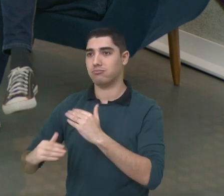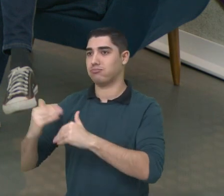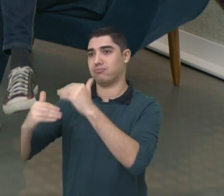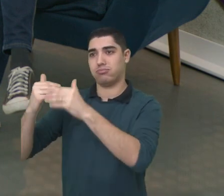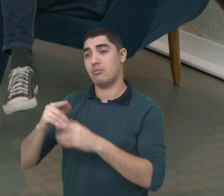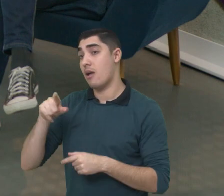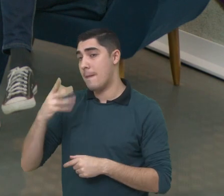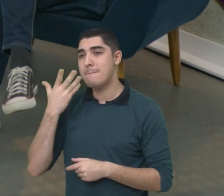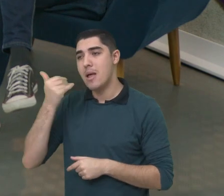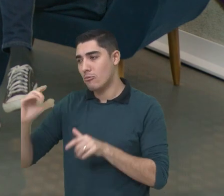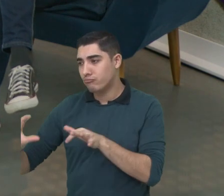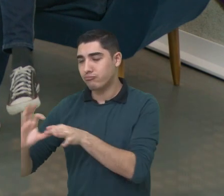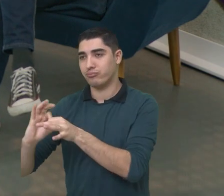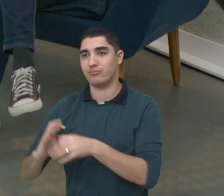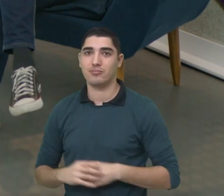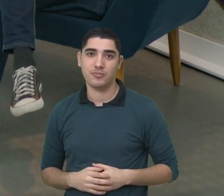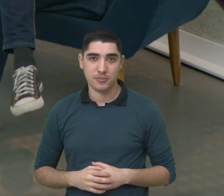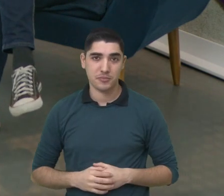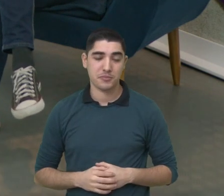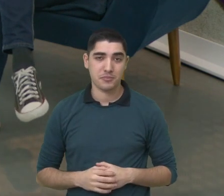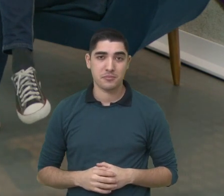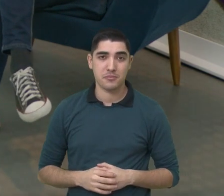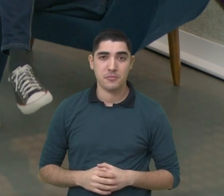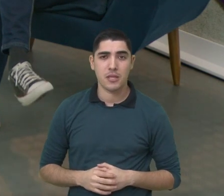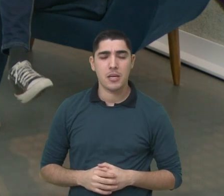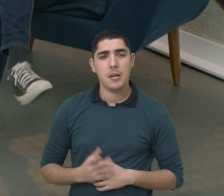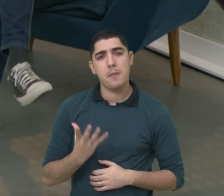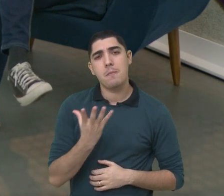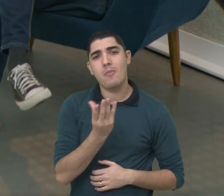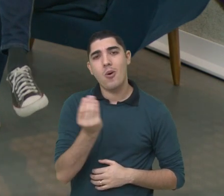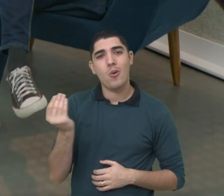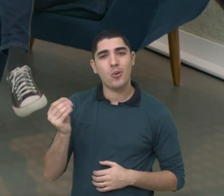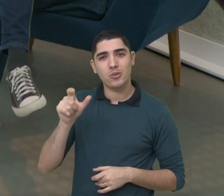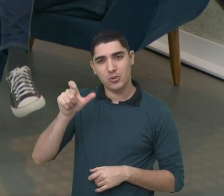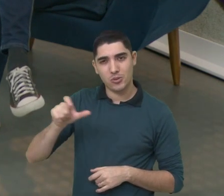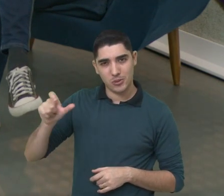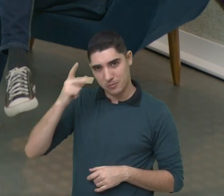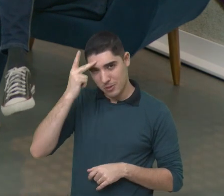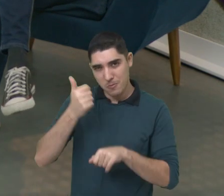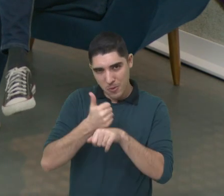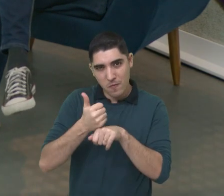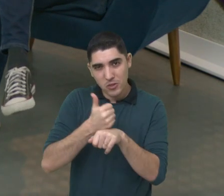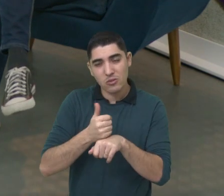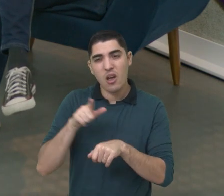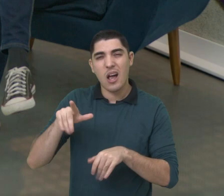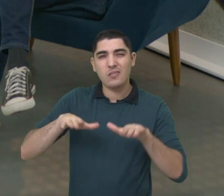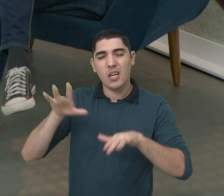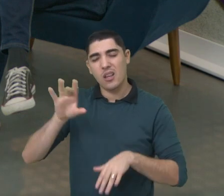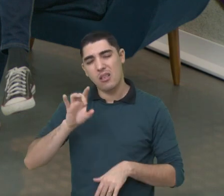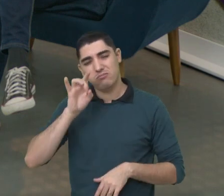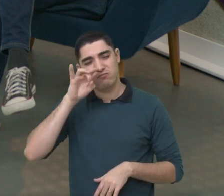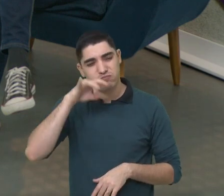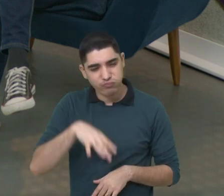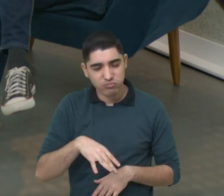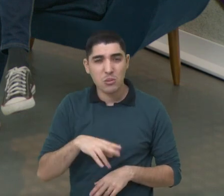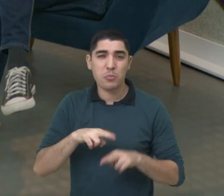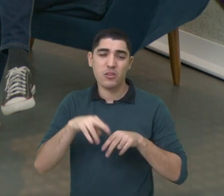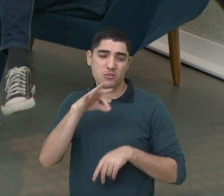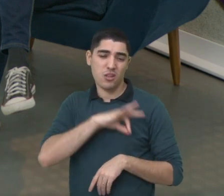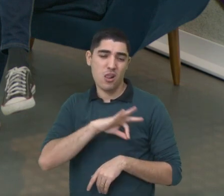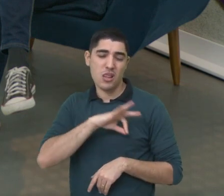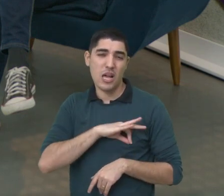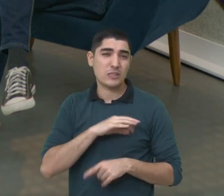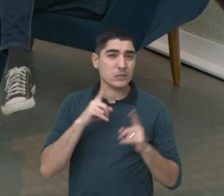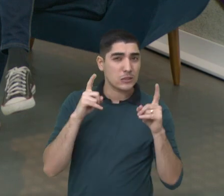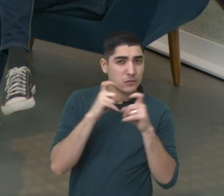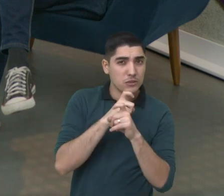melhor coisa que nós temos. Muitos corretores chegam a desistir por conta da remuneração, né? Dela ser um